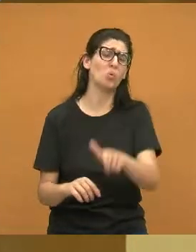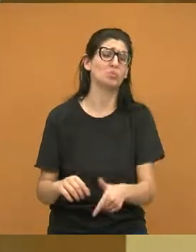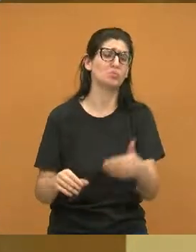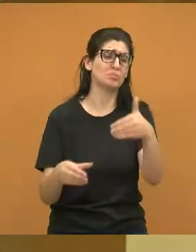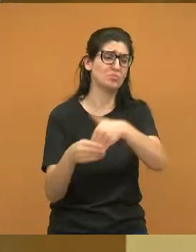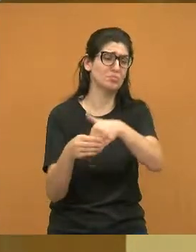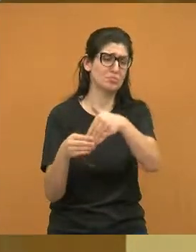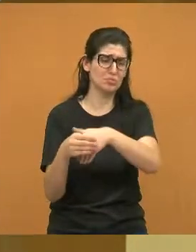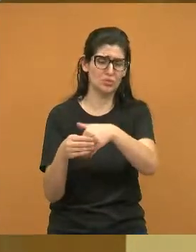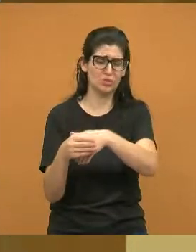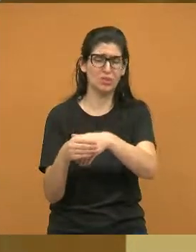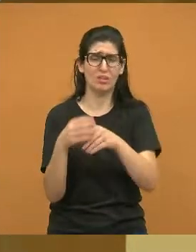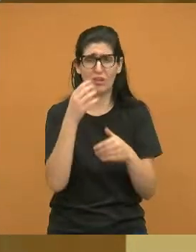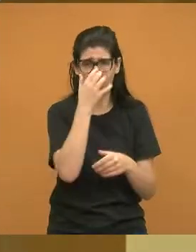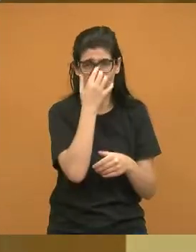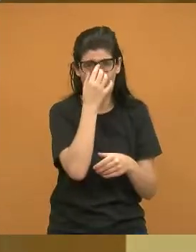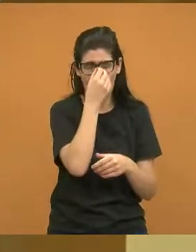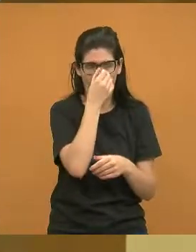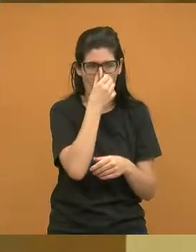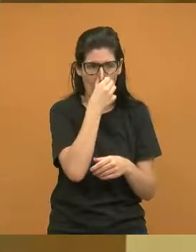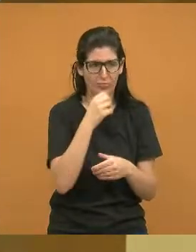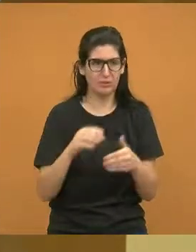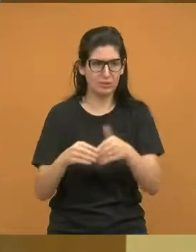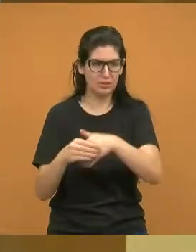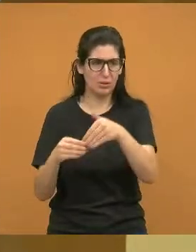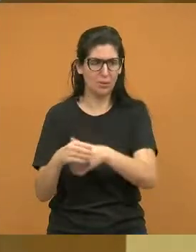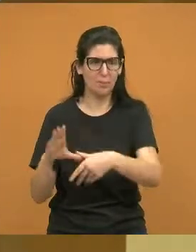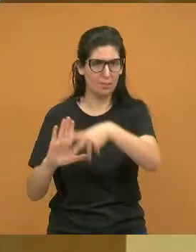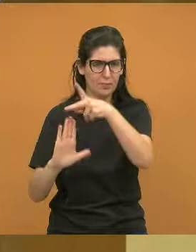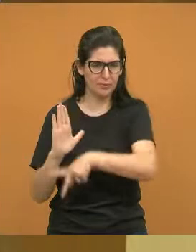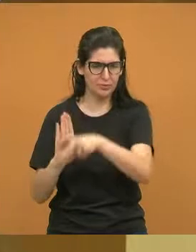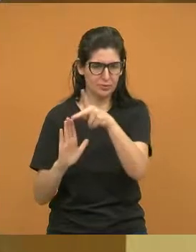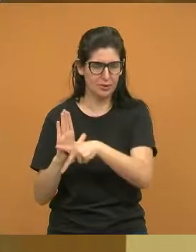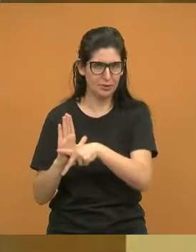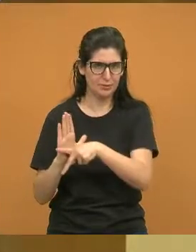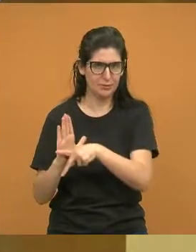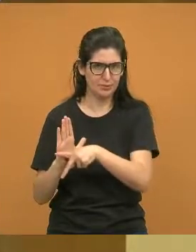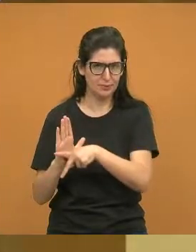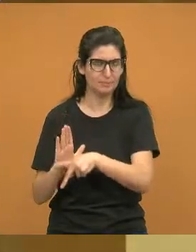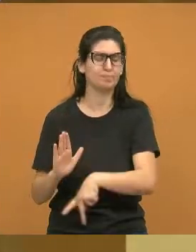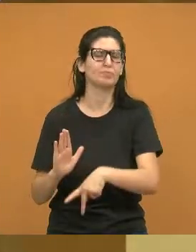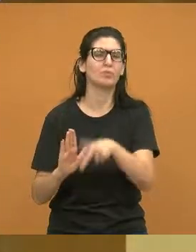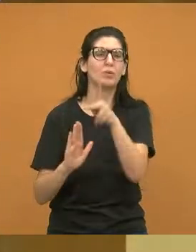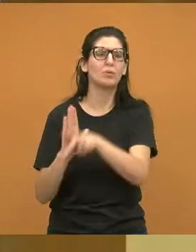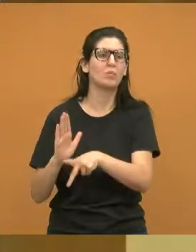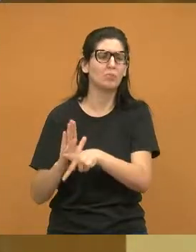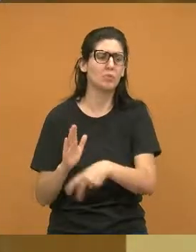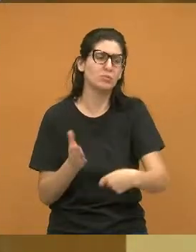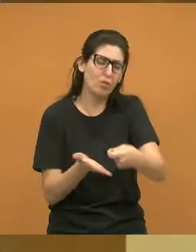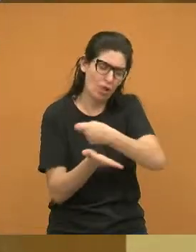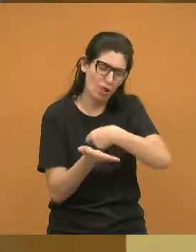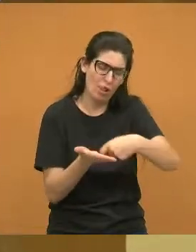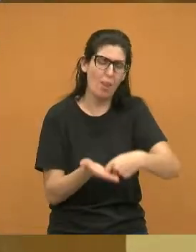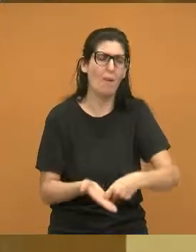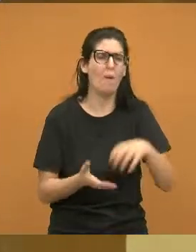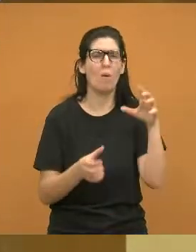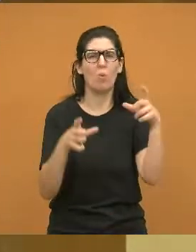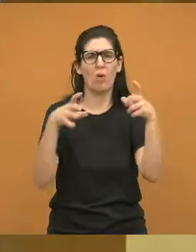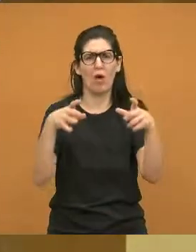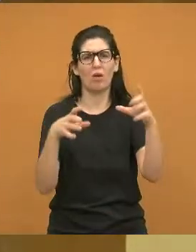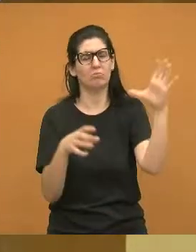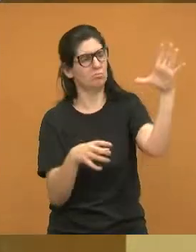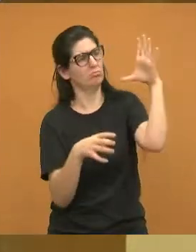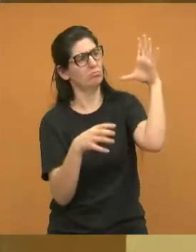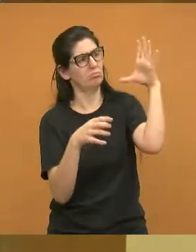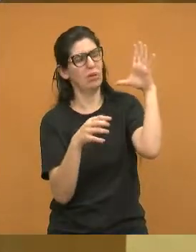votação, mas que virá, e ele é um projeto que estabelece a obrigatoriedade de a gente afixar placas nos locais onde